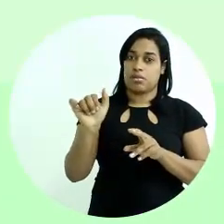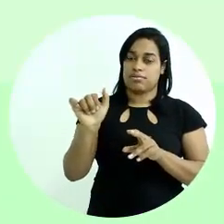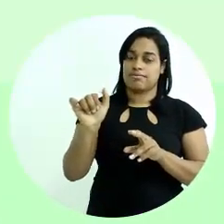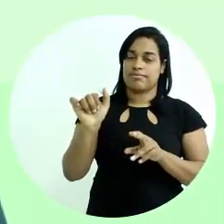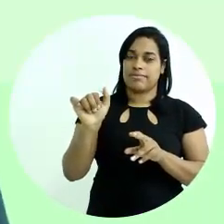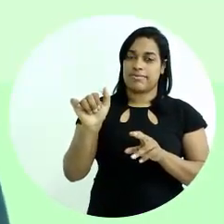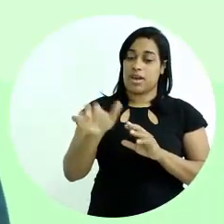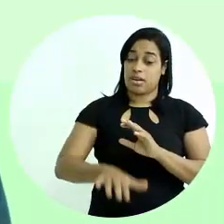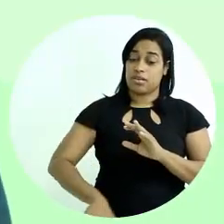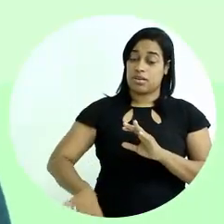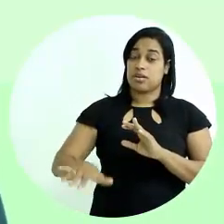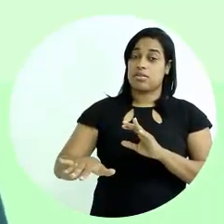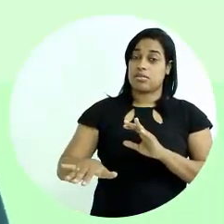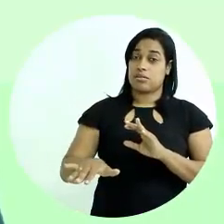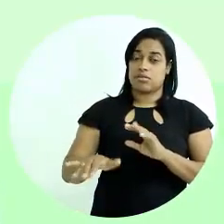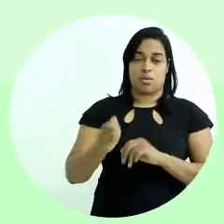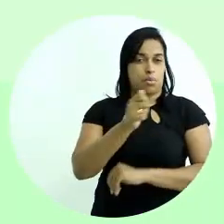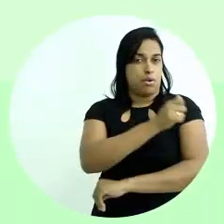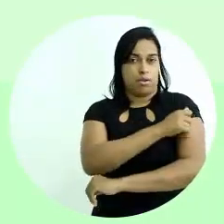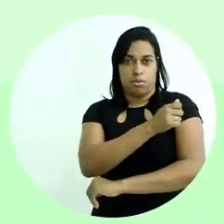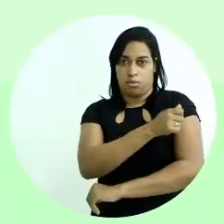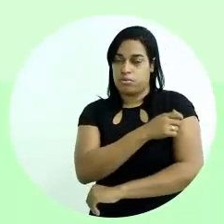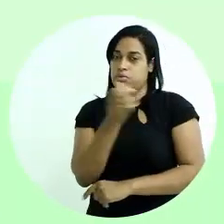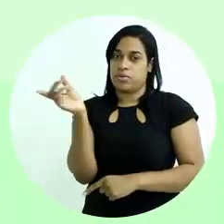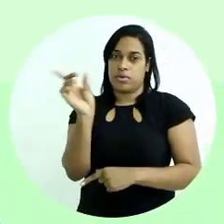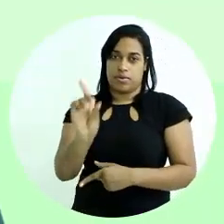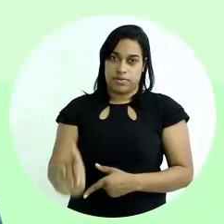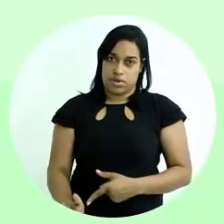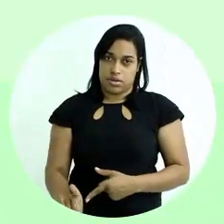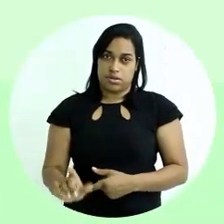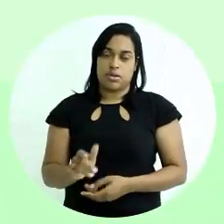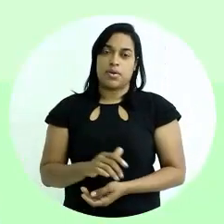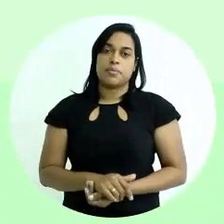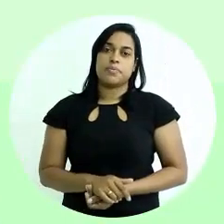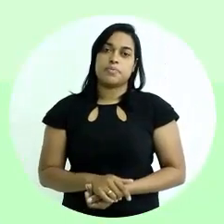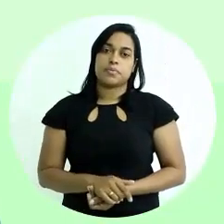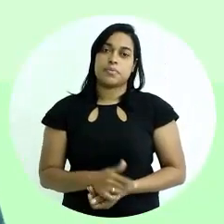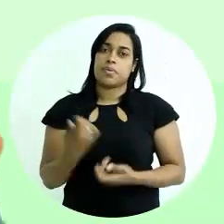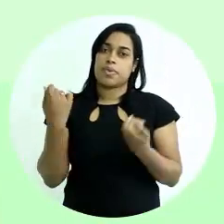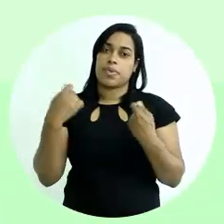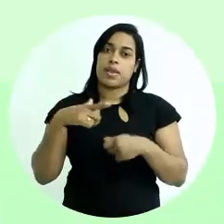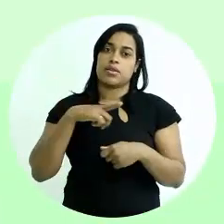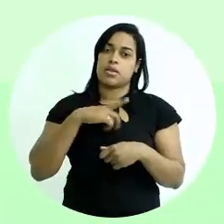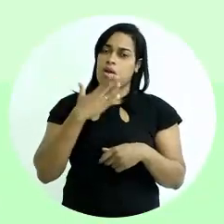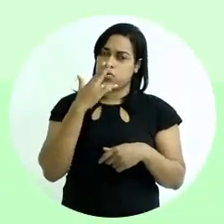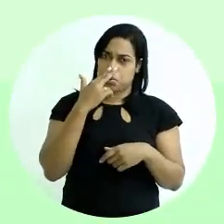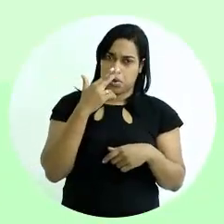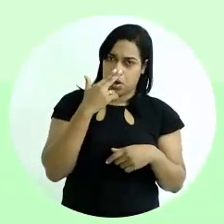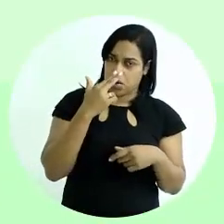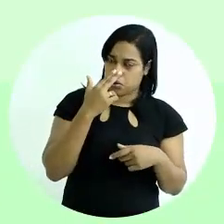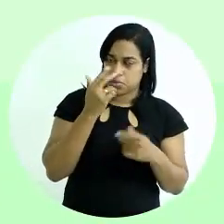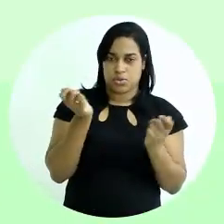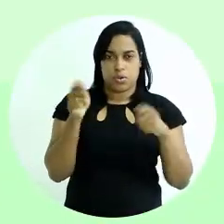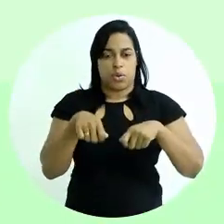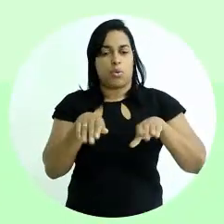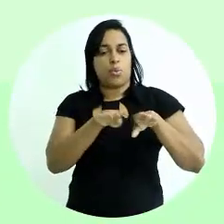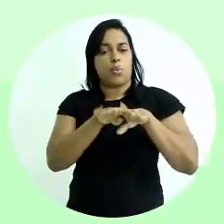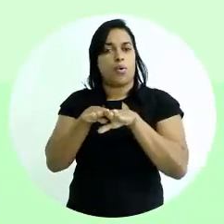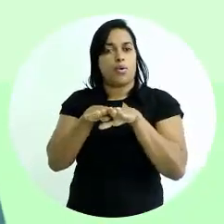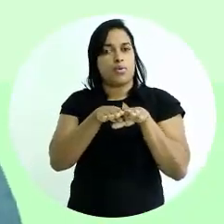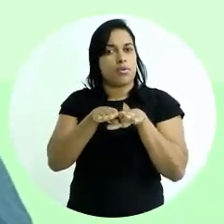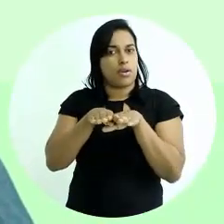então a criança com o aluno com deficiência ele tem que ter as mesmas